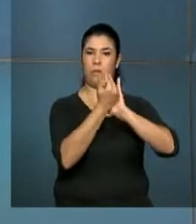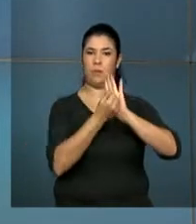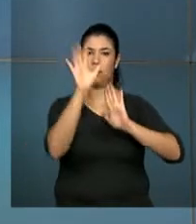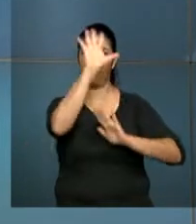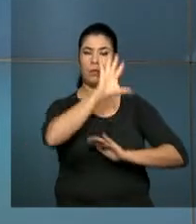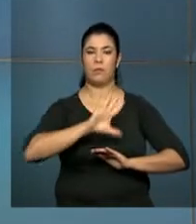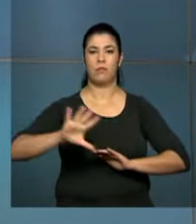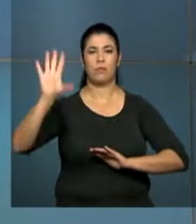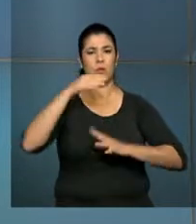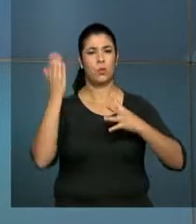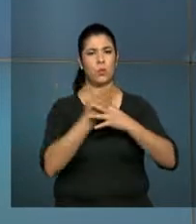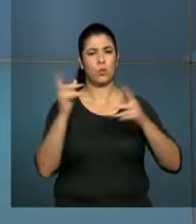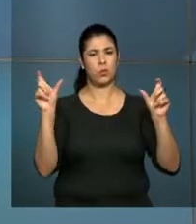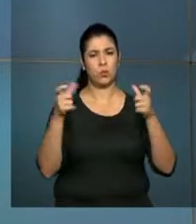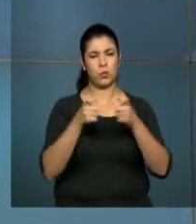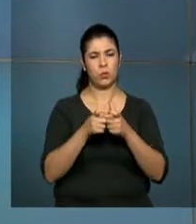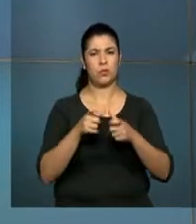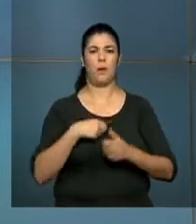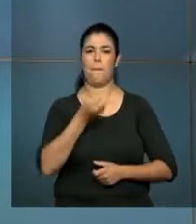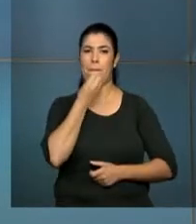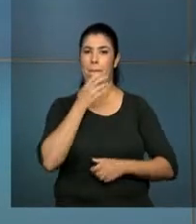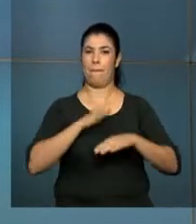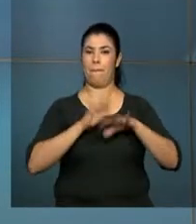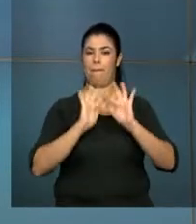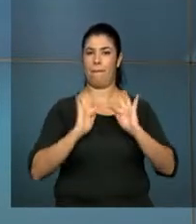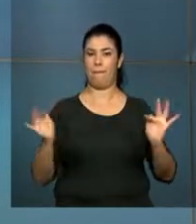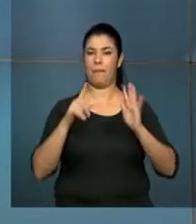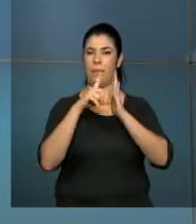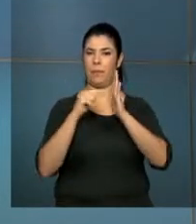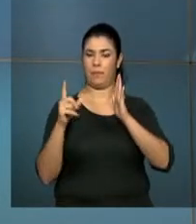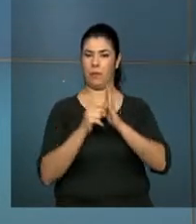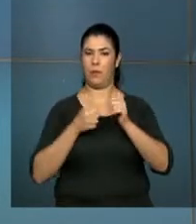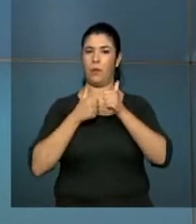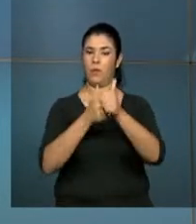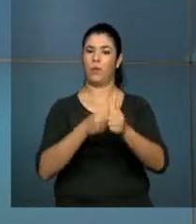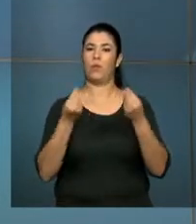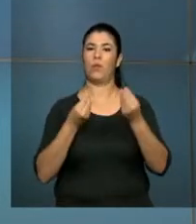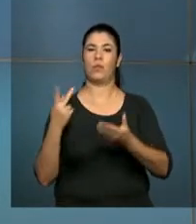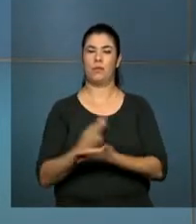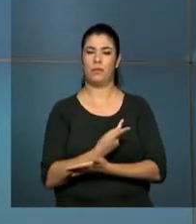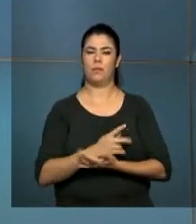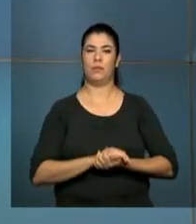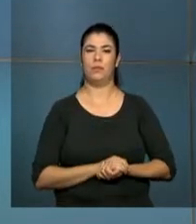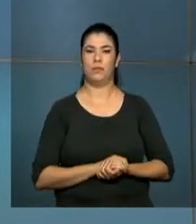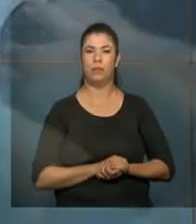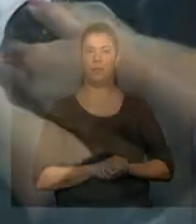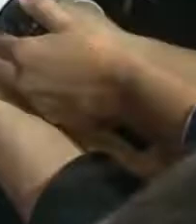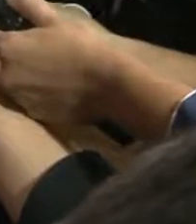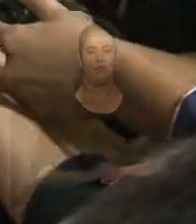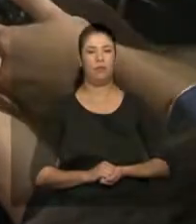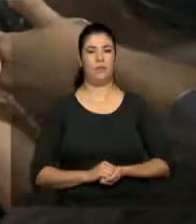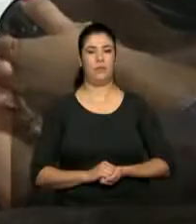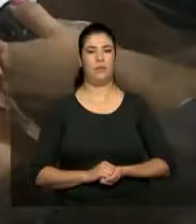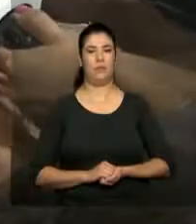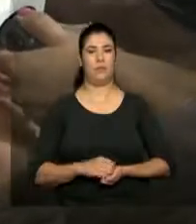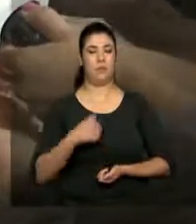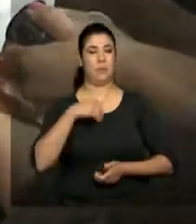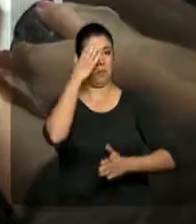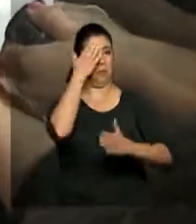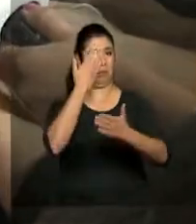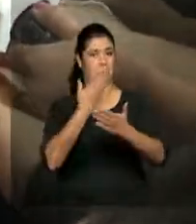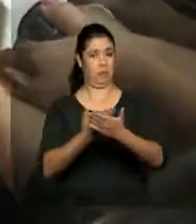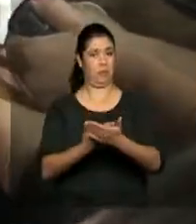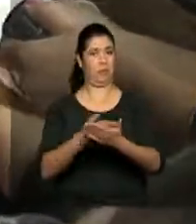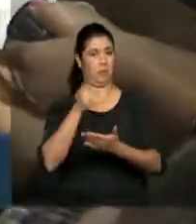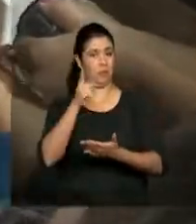de Desburocratização, o Bem Mais Simples, no Palácio do Planalto. Acompanhe como foi a entrevista. Eu acredito que